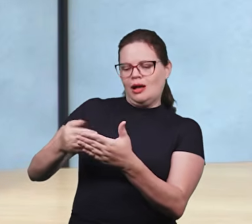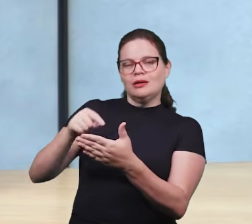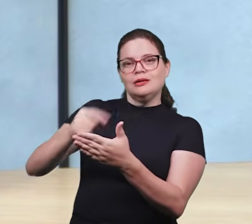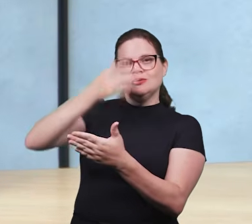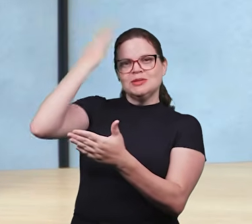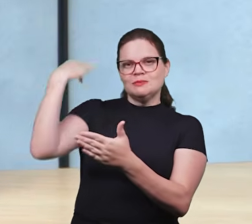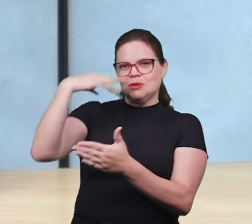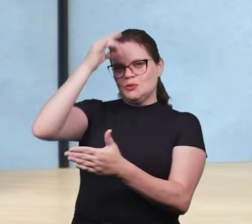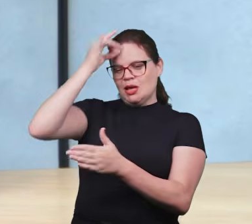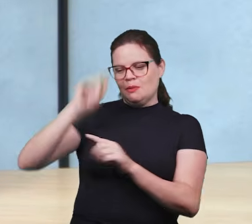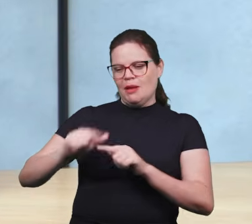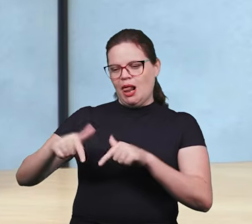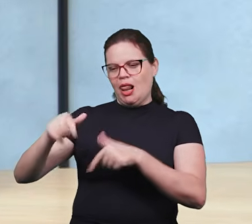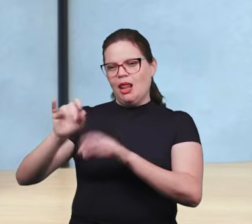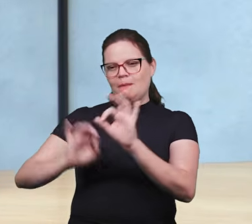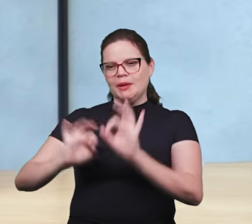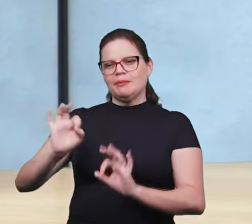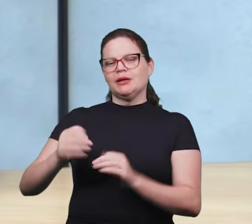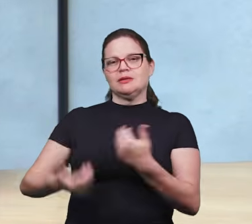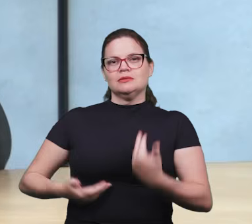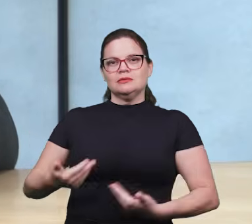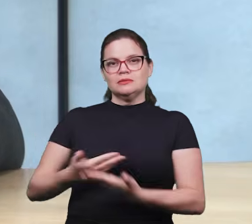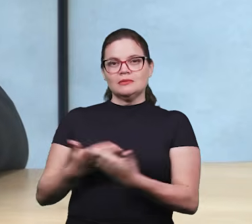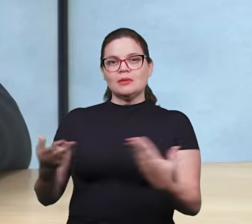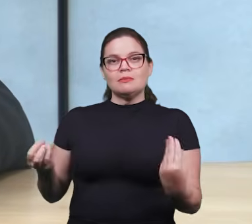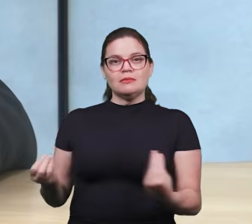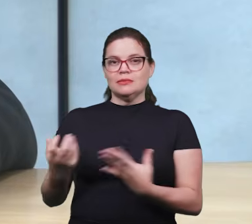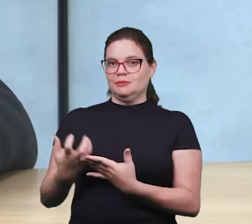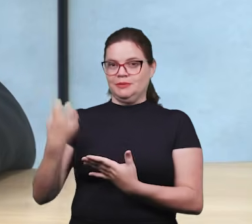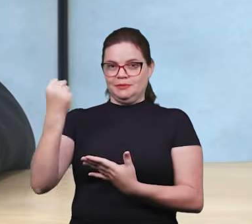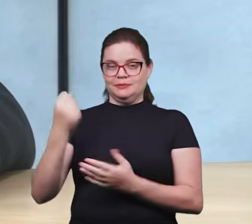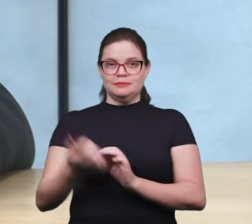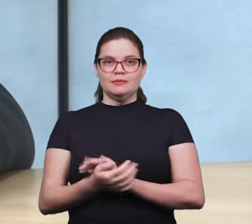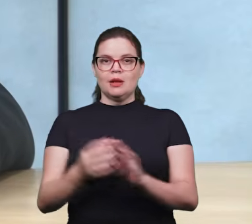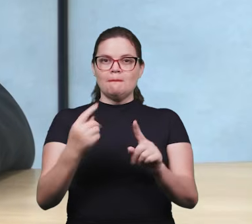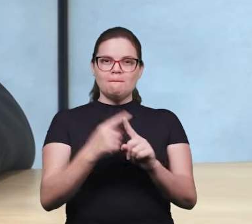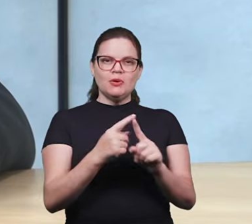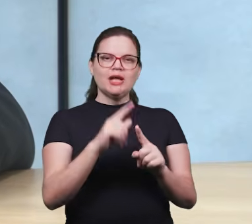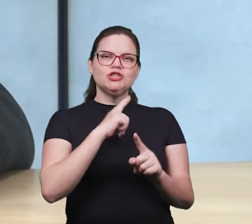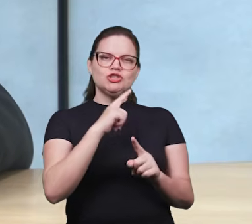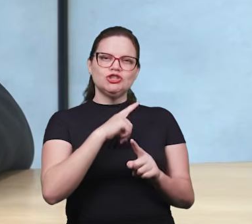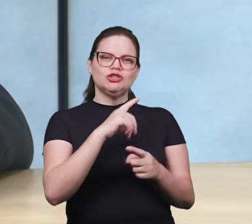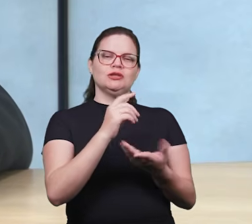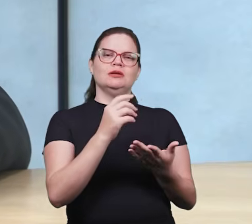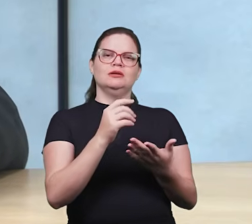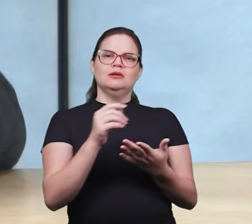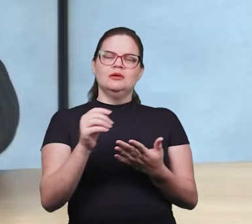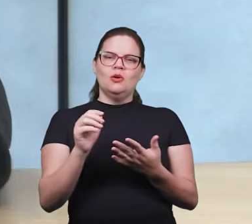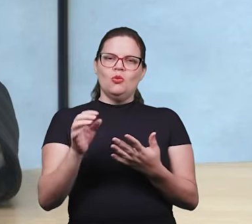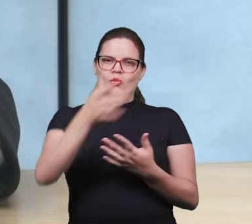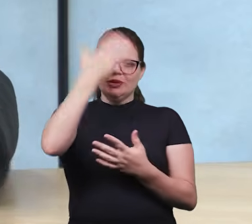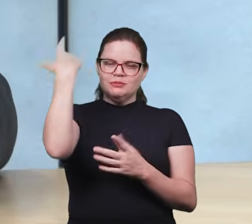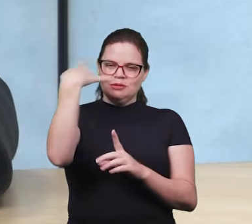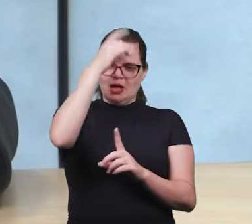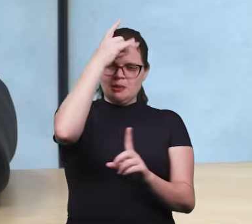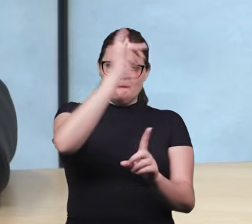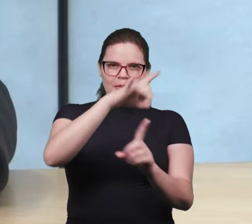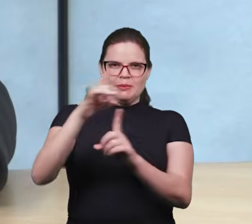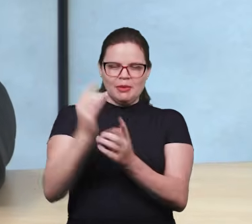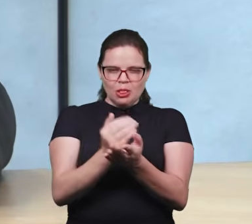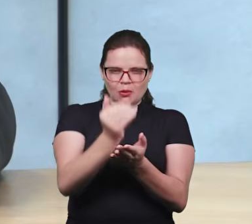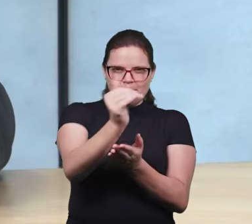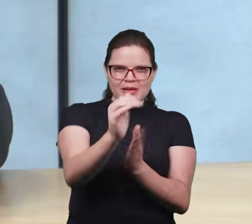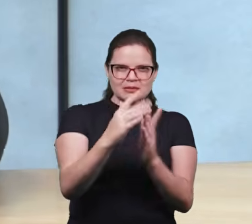o preparo da igreja para o arrebatamento, que era diferente. Então, o Espírito Santo, no início, ele preparou a igreja para a saída, para